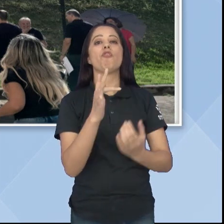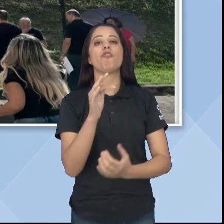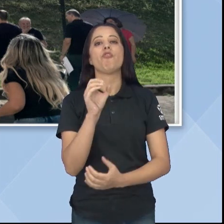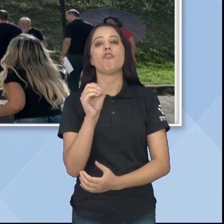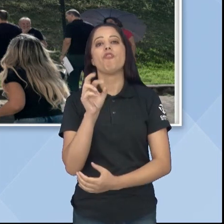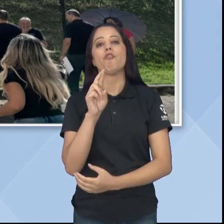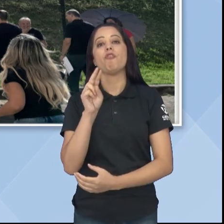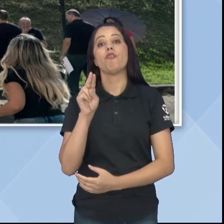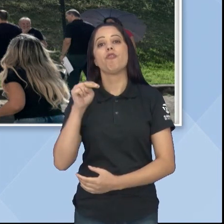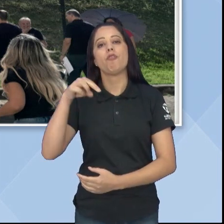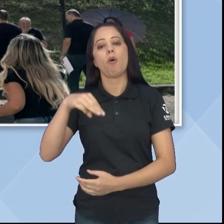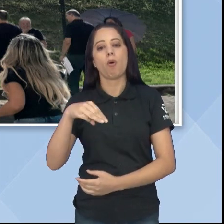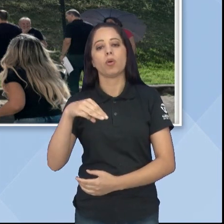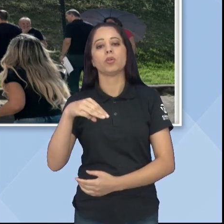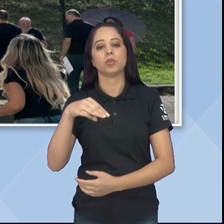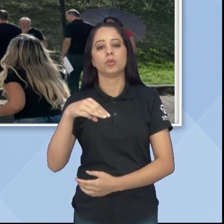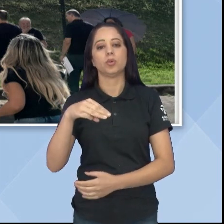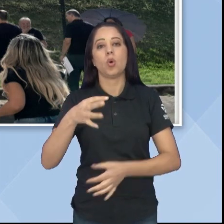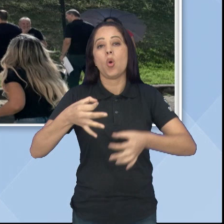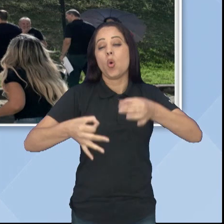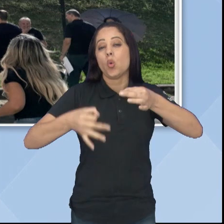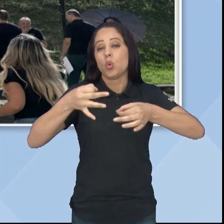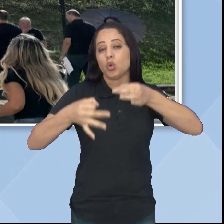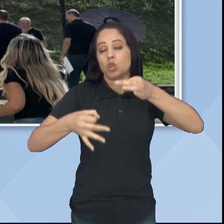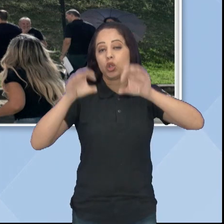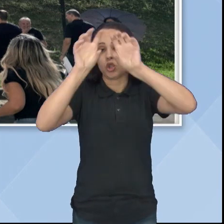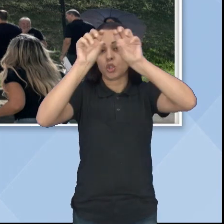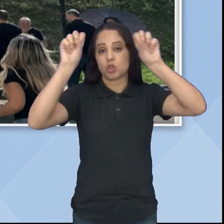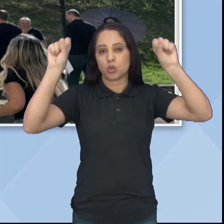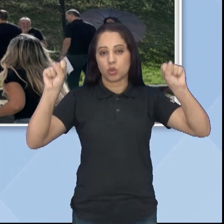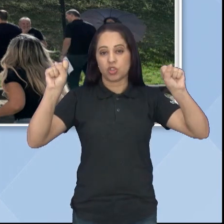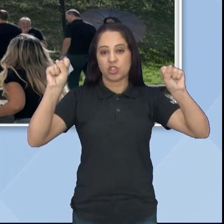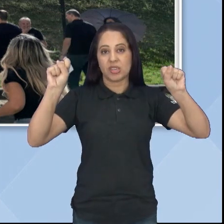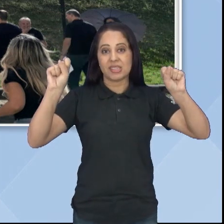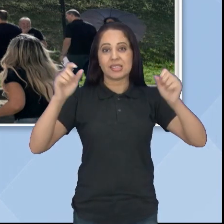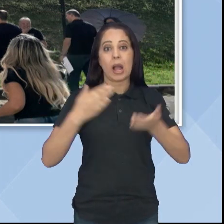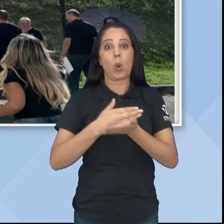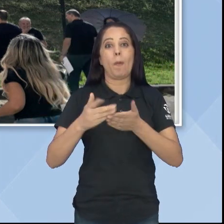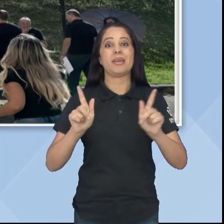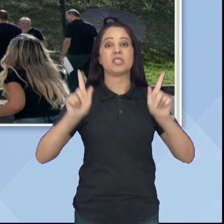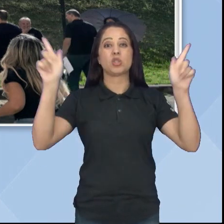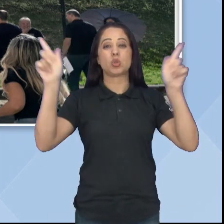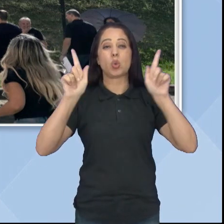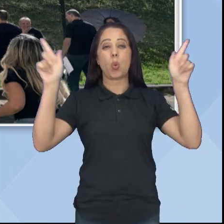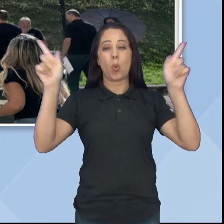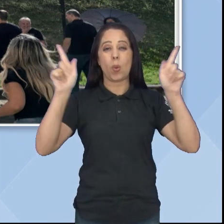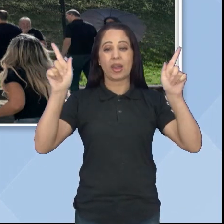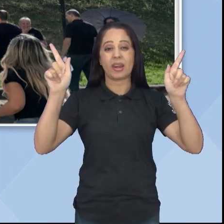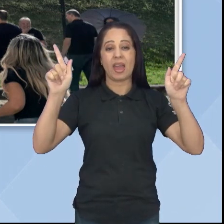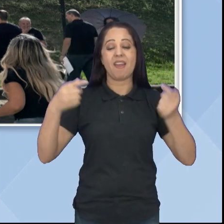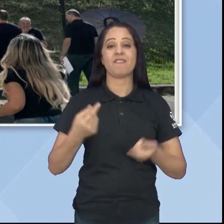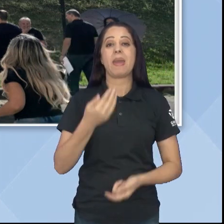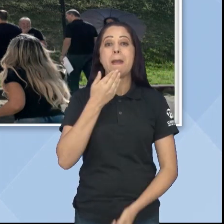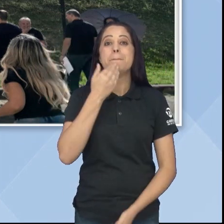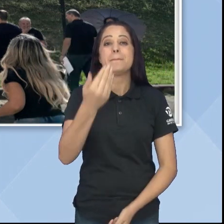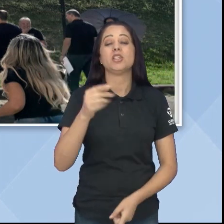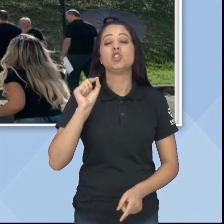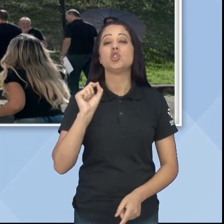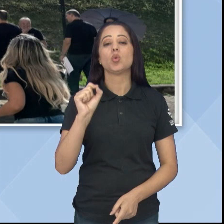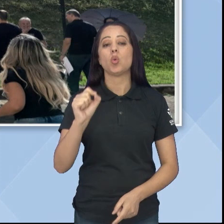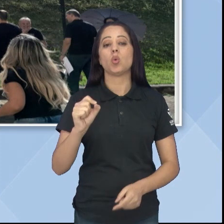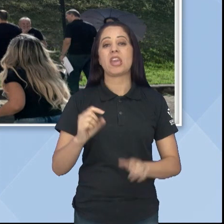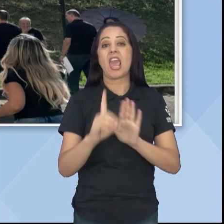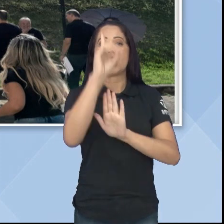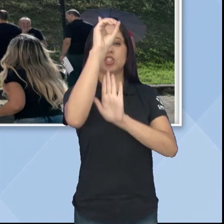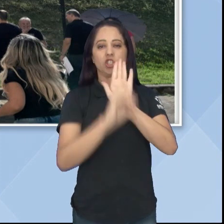do Tribunal de Justiça fizeram uma greve exigindo negociação, respeito às demandas deles, os